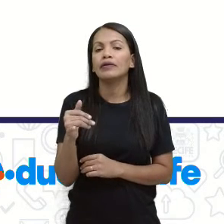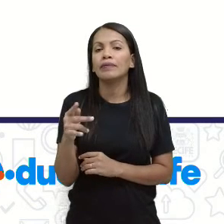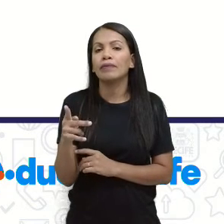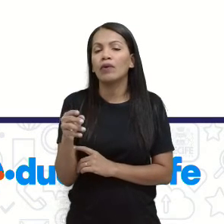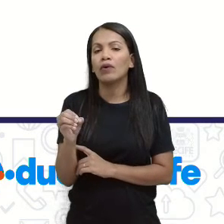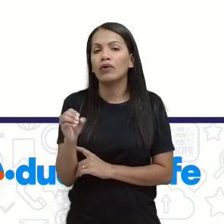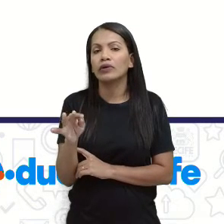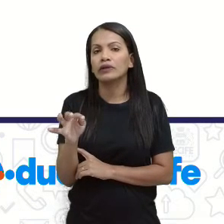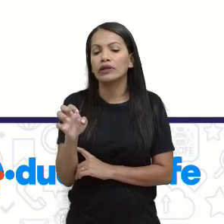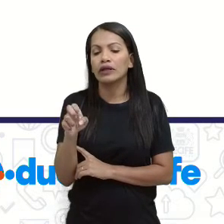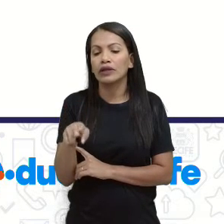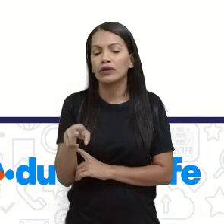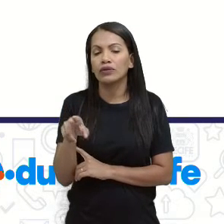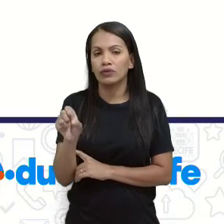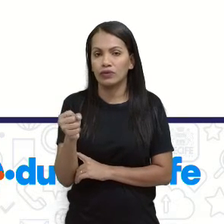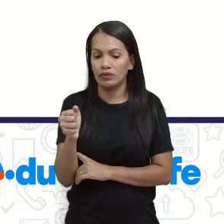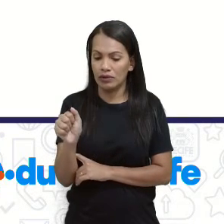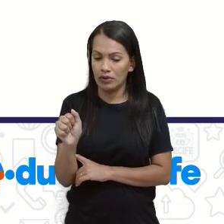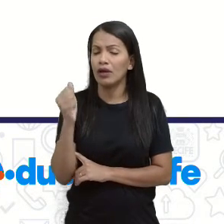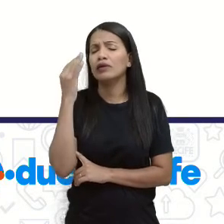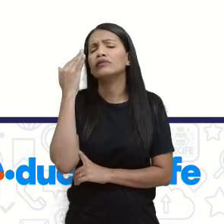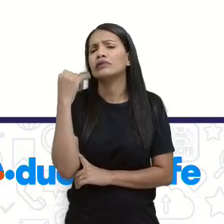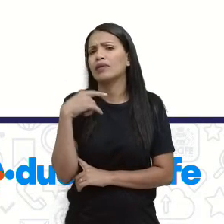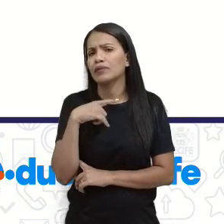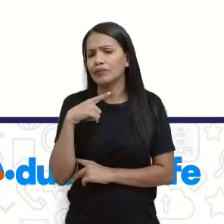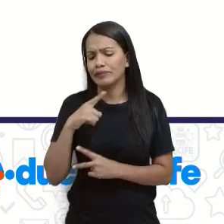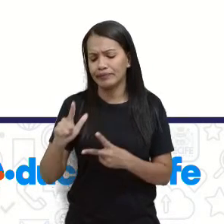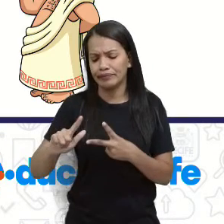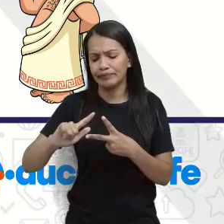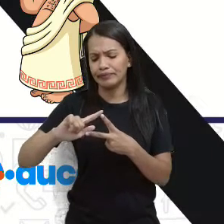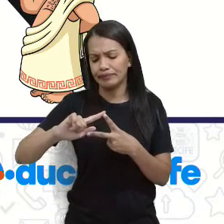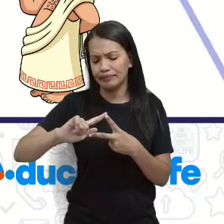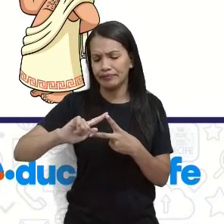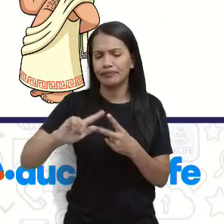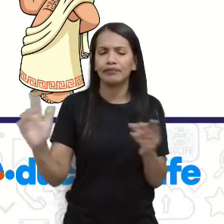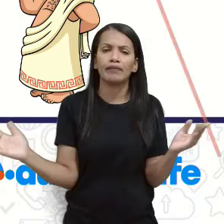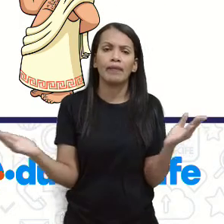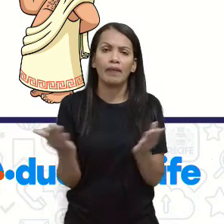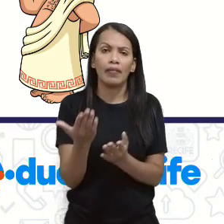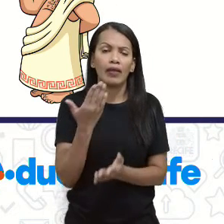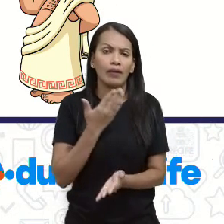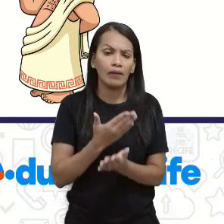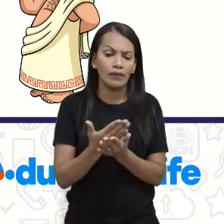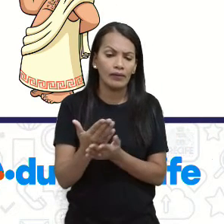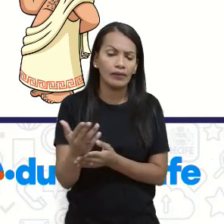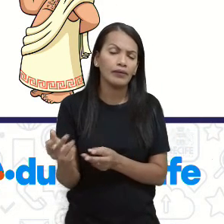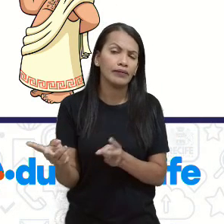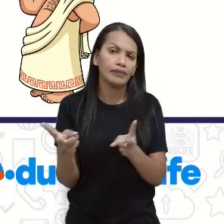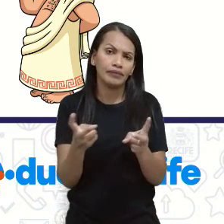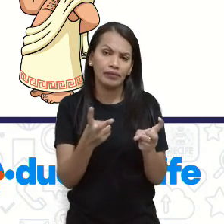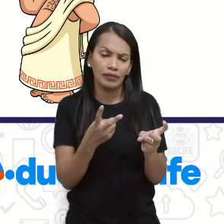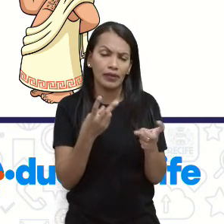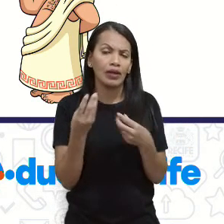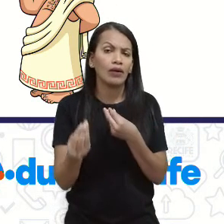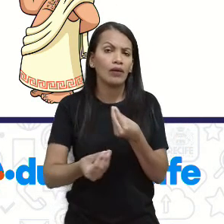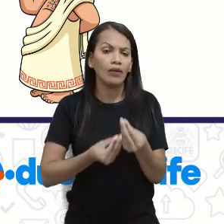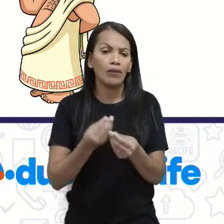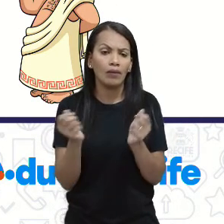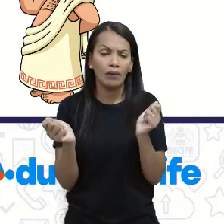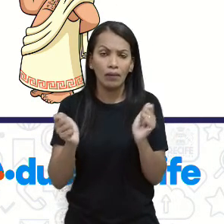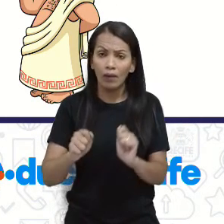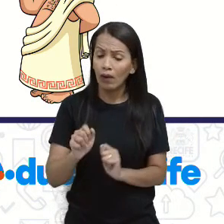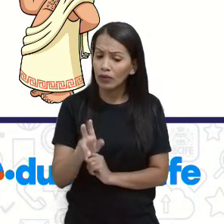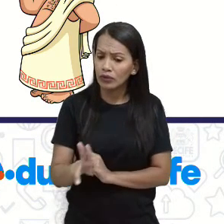a gente já sabe que tem esse triângulo. E agora a gente vai começar a perceber como é que eu posso usar na